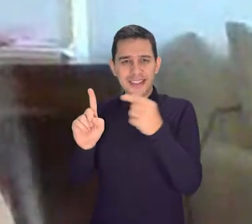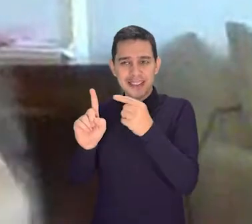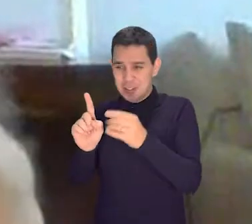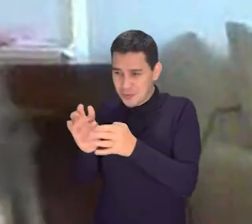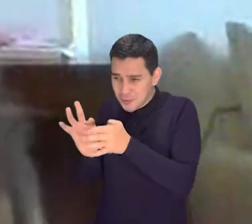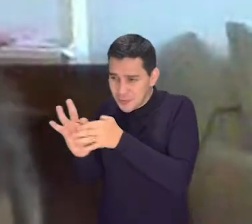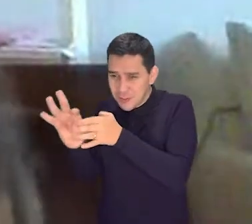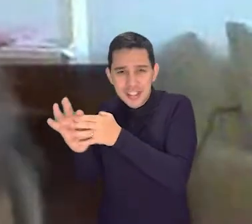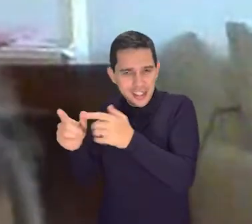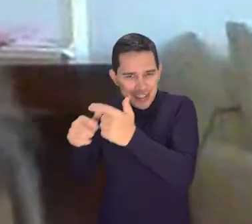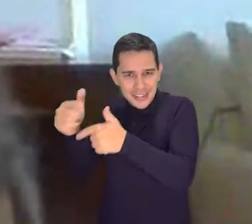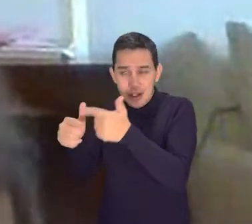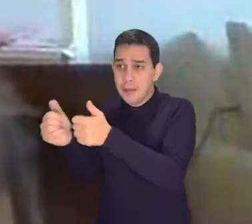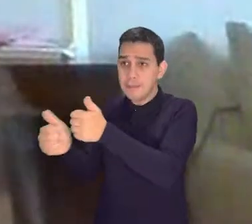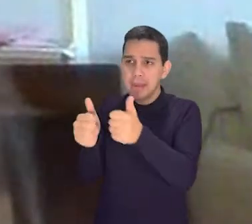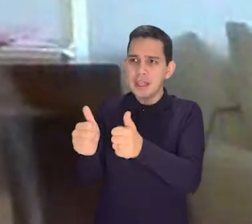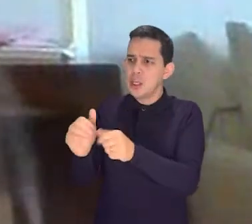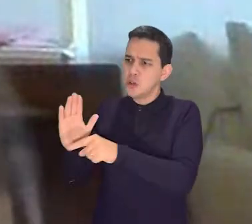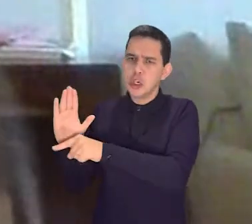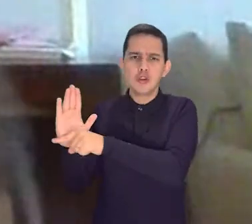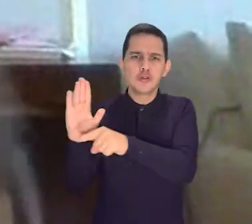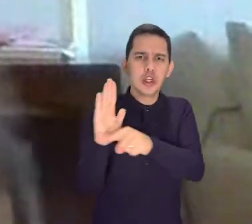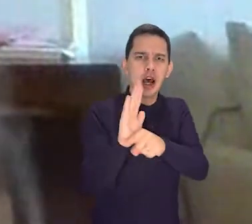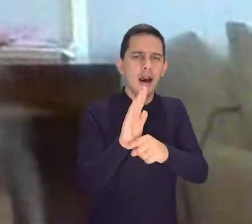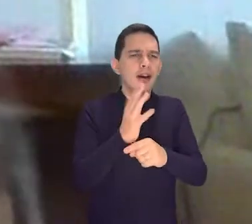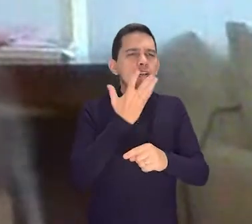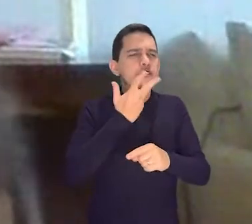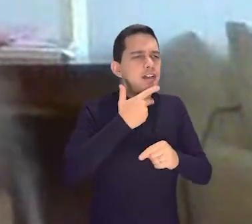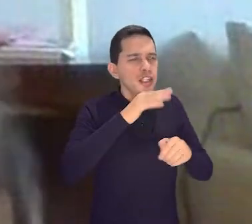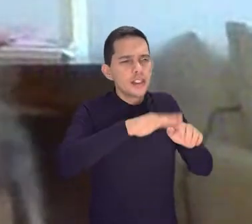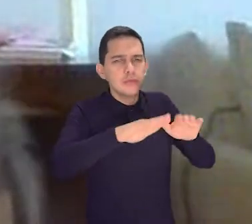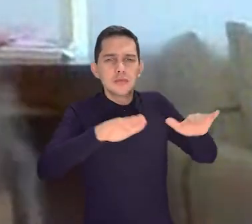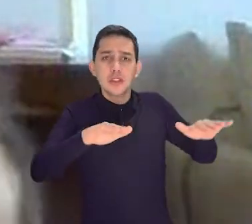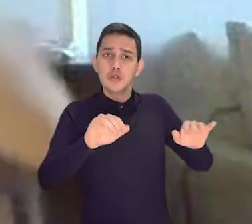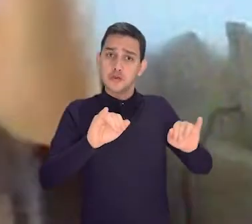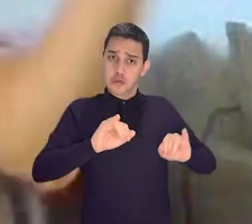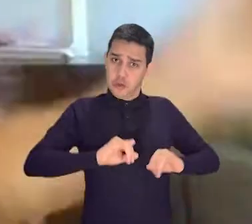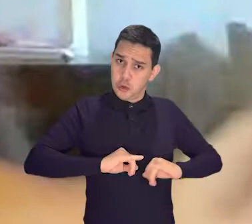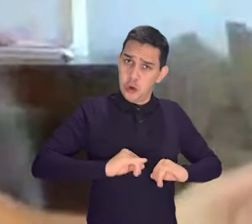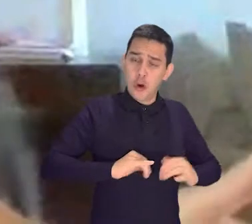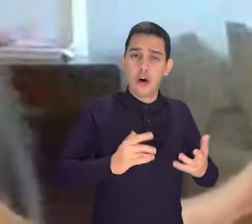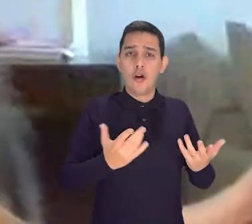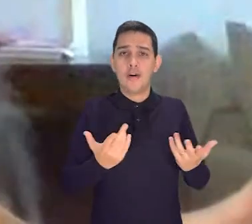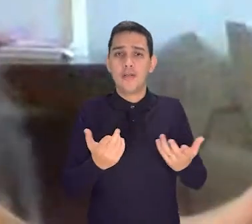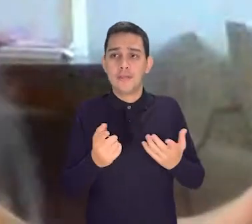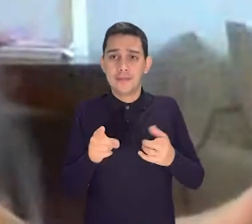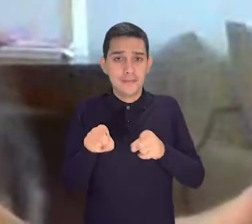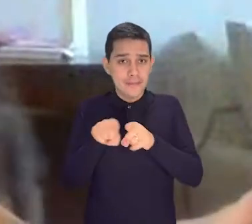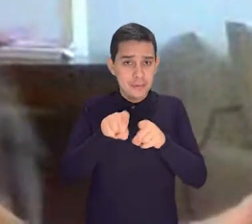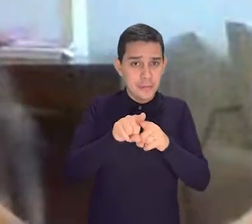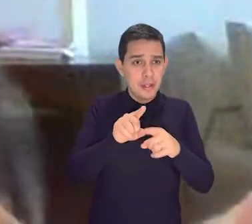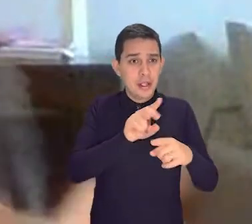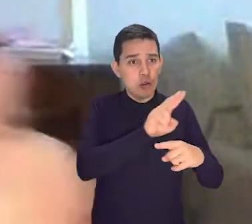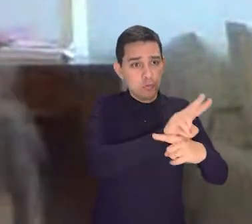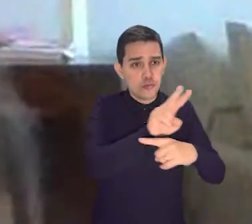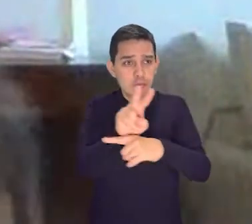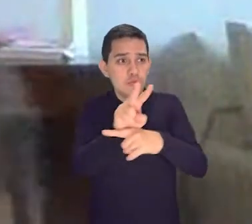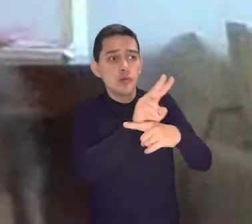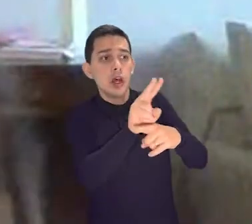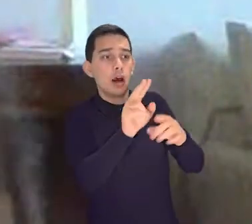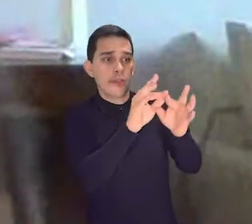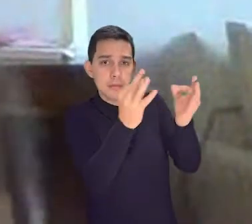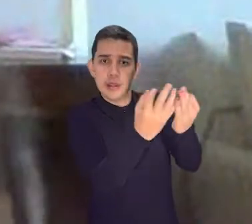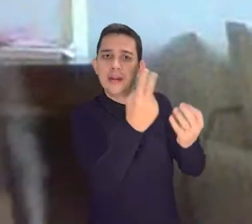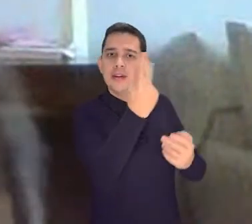de fato, aplicar as medidas de proteção às crianças em situação de vulnerabilidade e também as medidas pertinentes aos genitores, passa